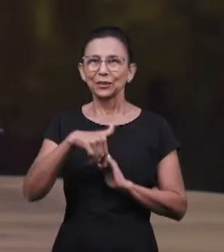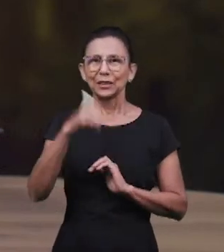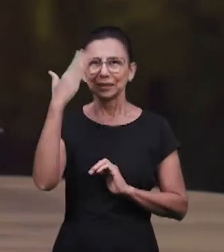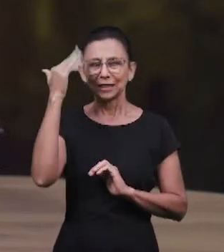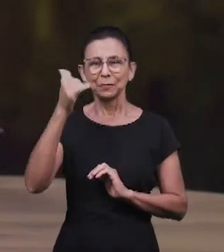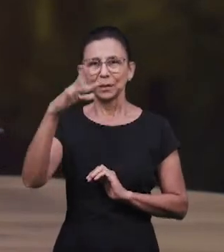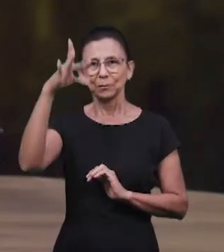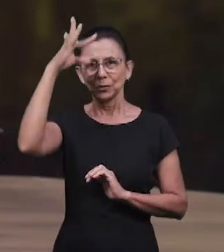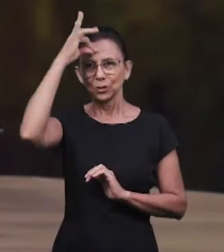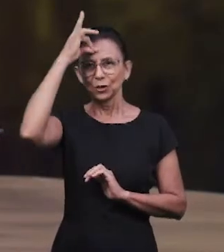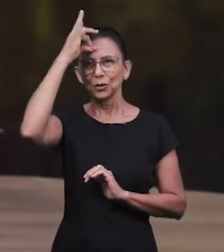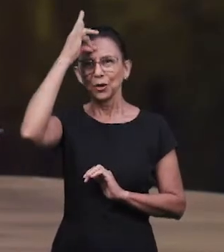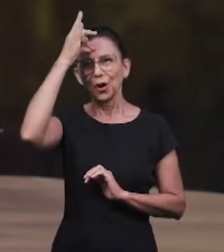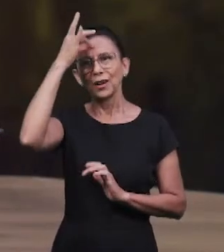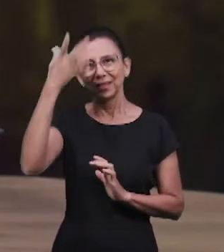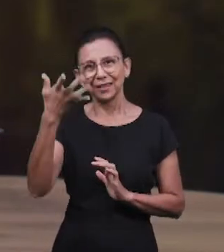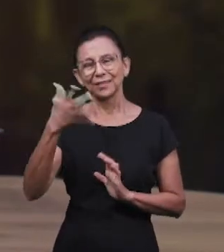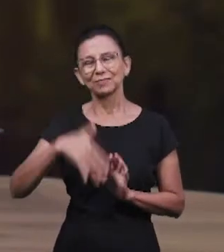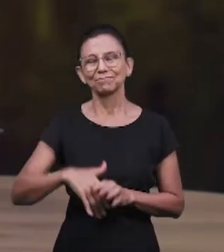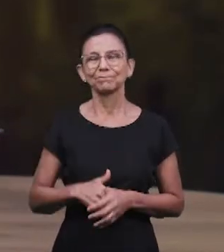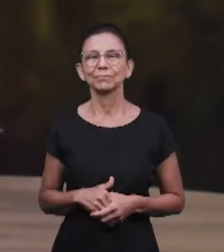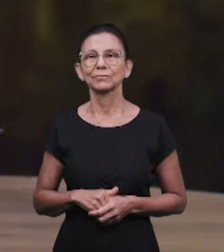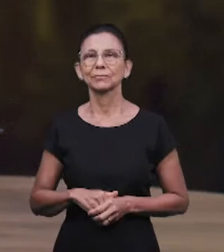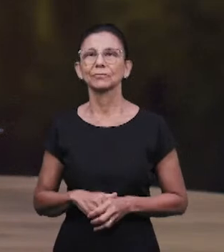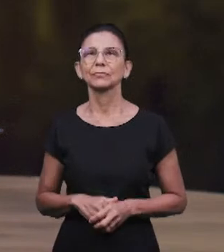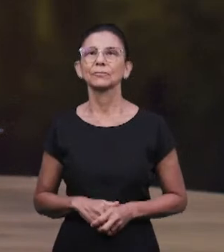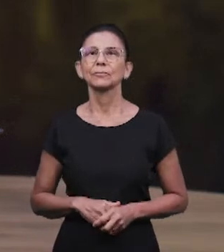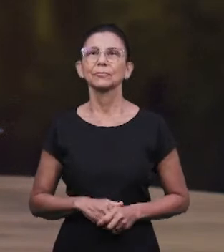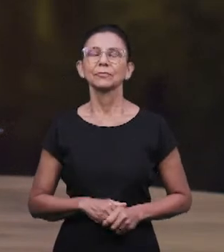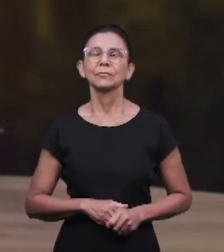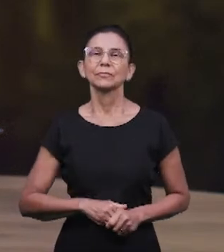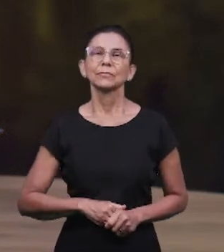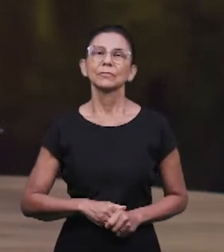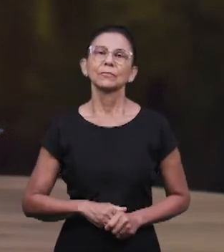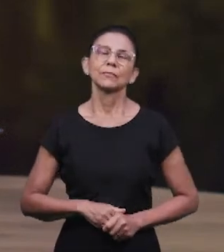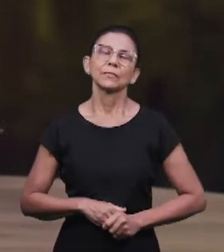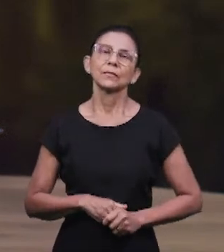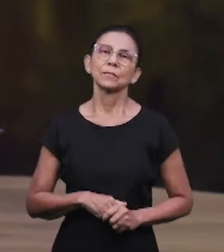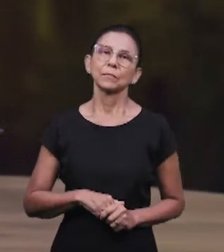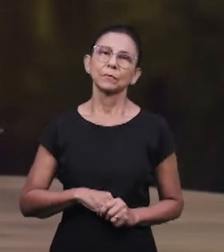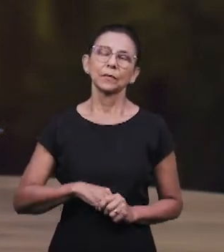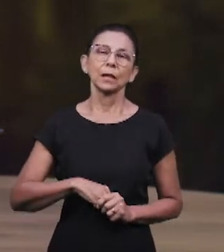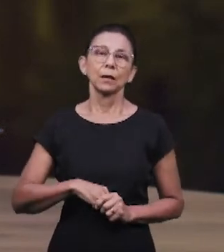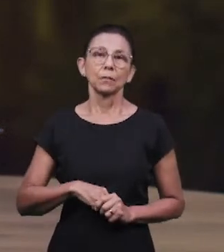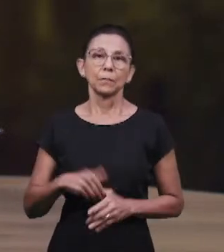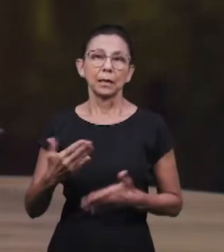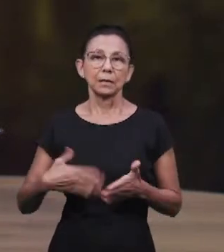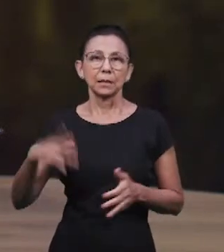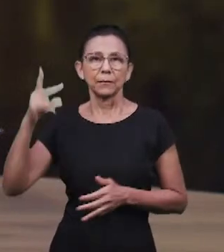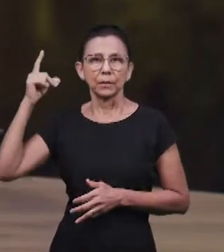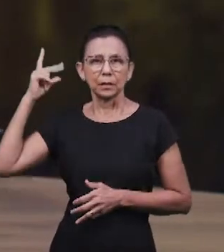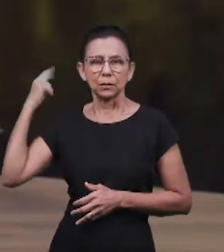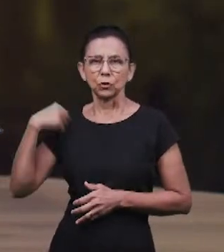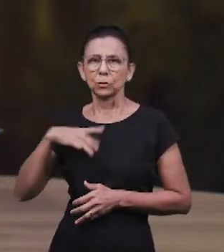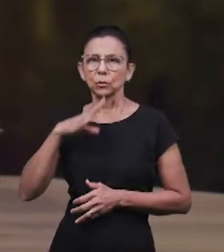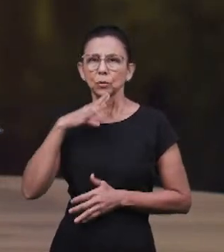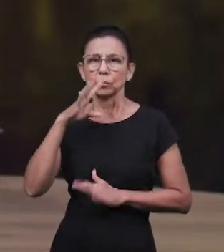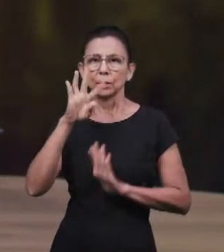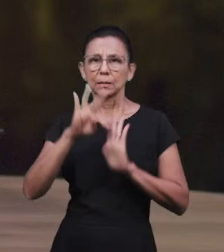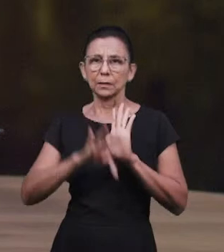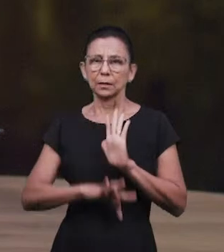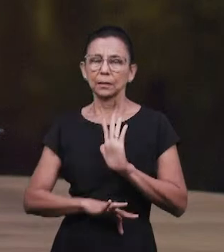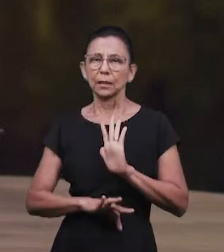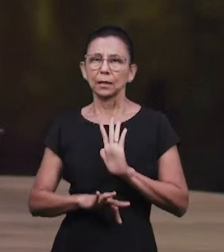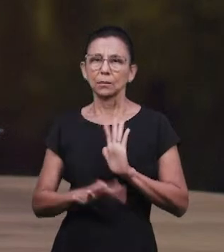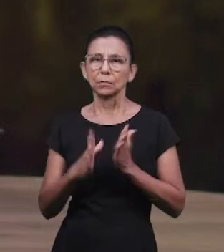texto de cor? Só quem se chegou há pouco tempo, mas as mais antigas